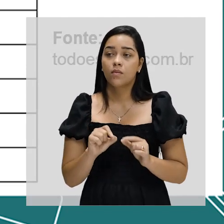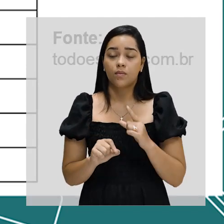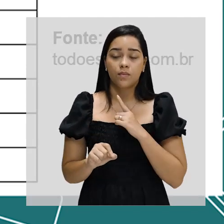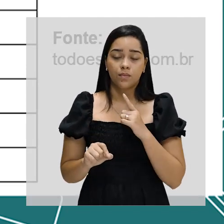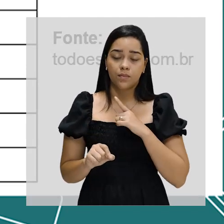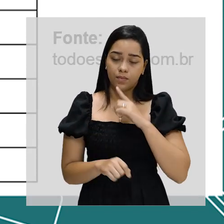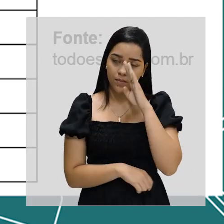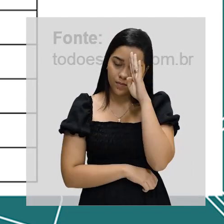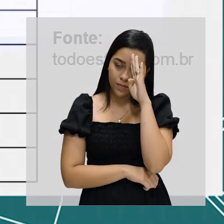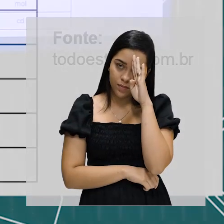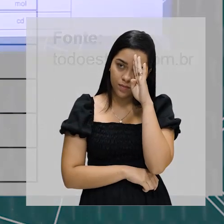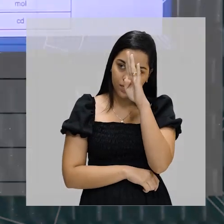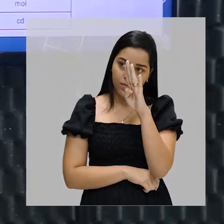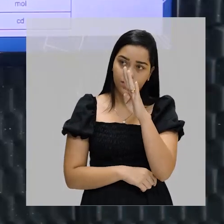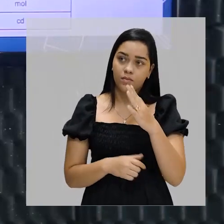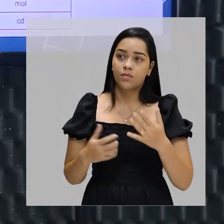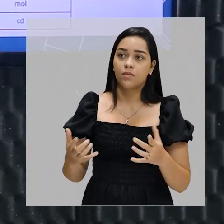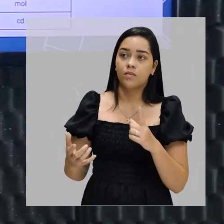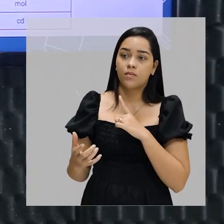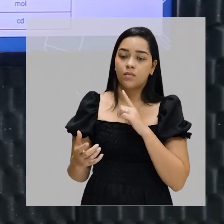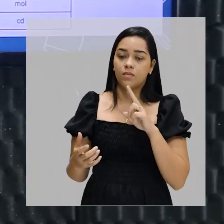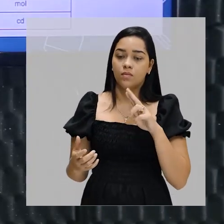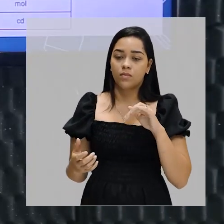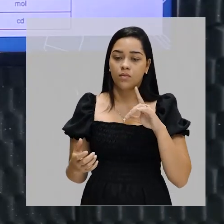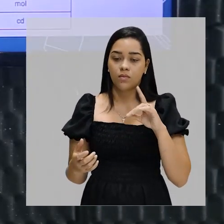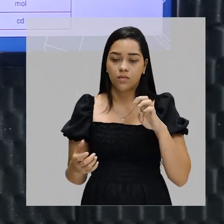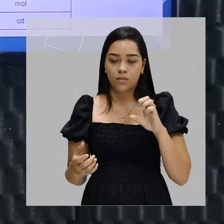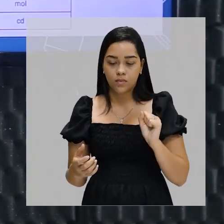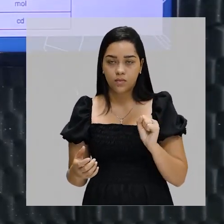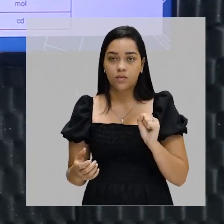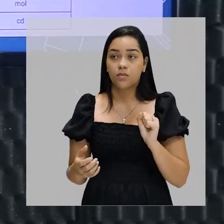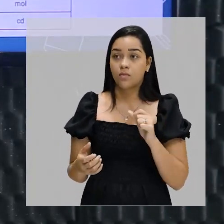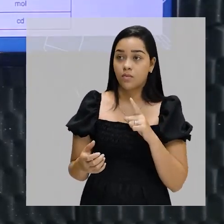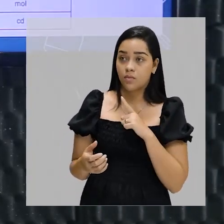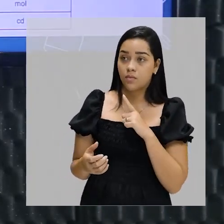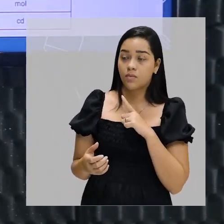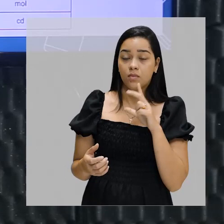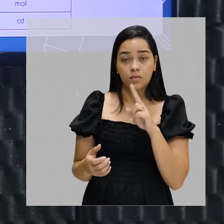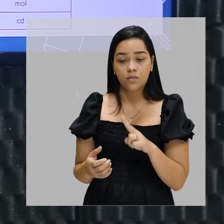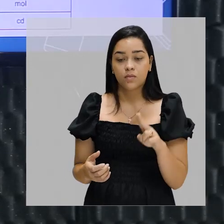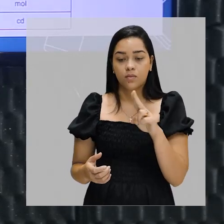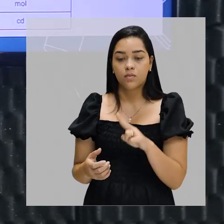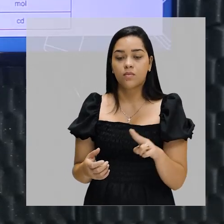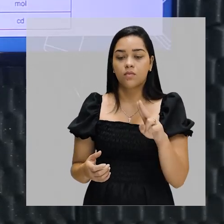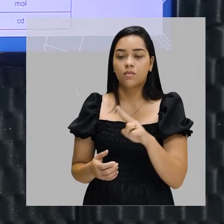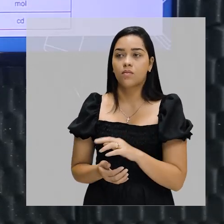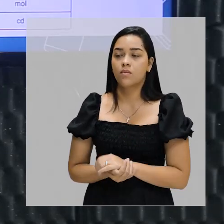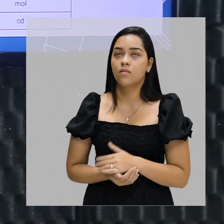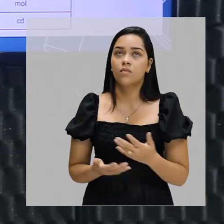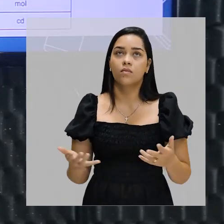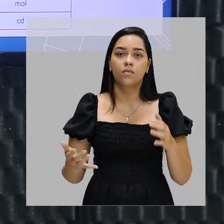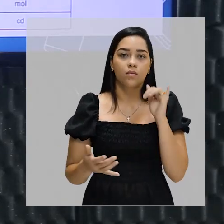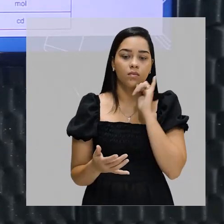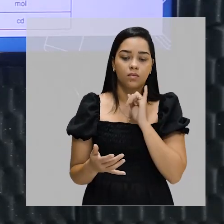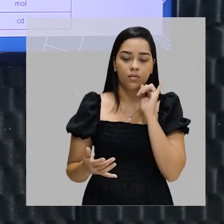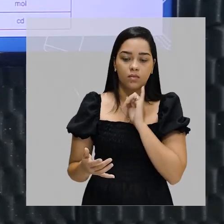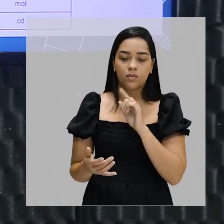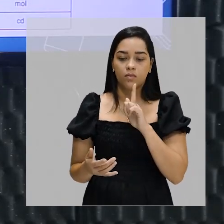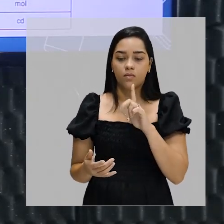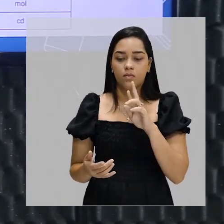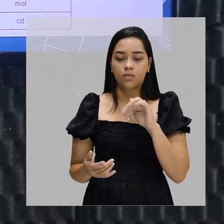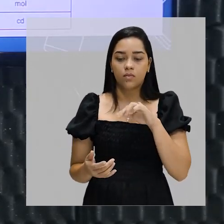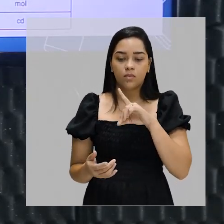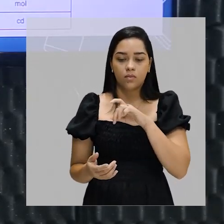as principais unidades trabalhadas, utilizadas. Então, por exemplo, para a grandeza